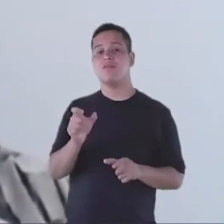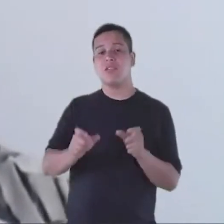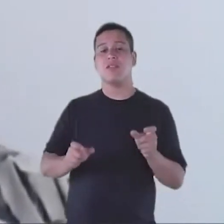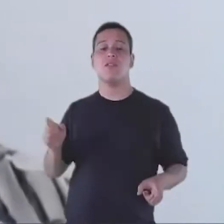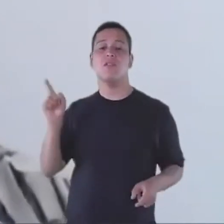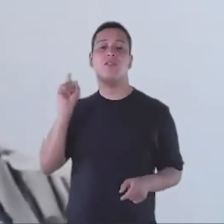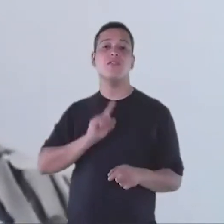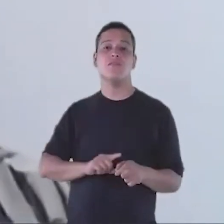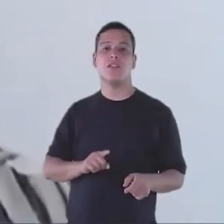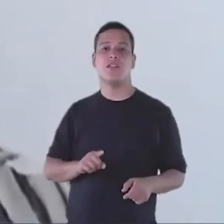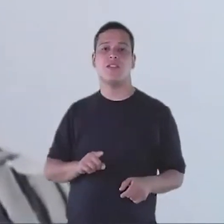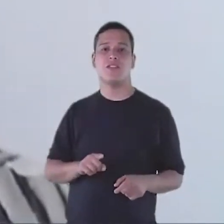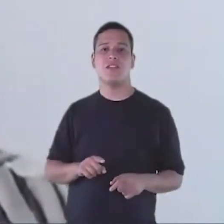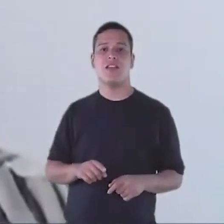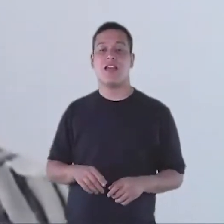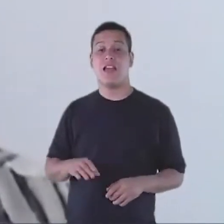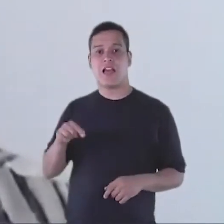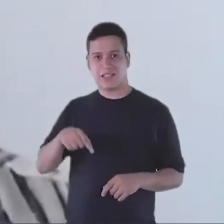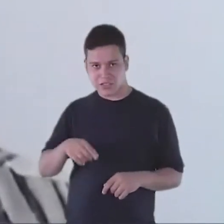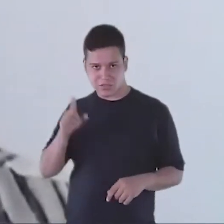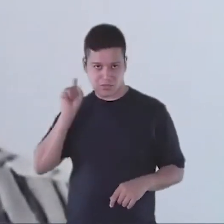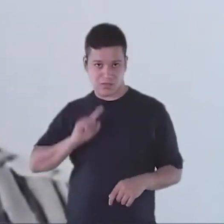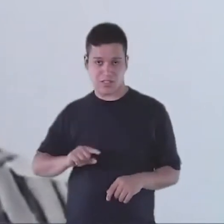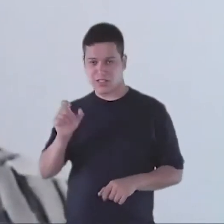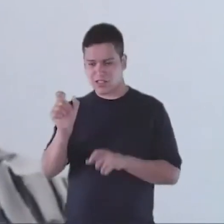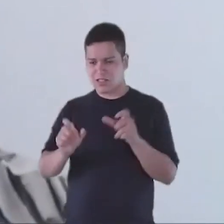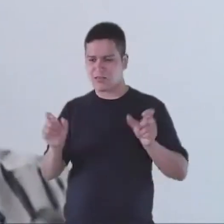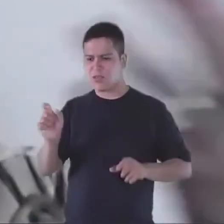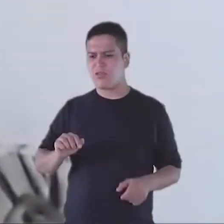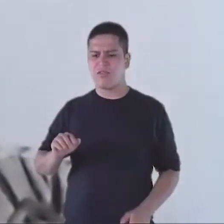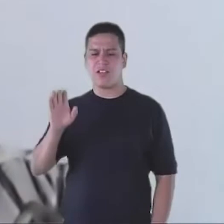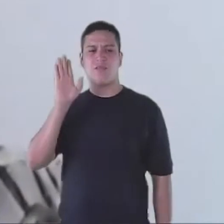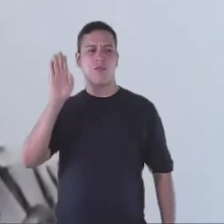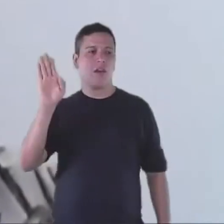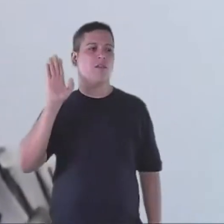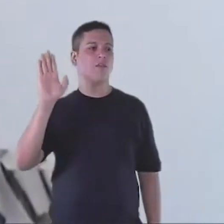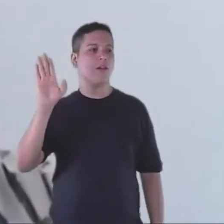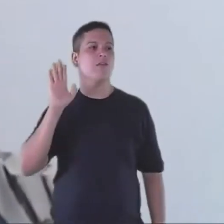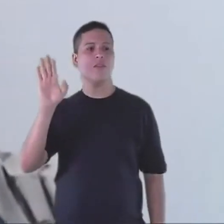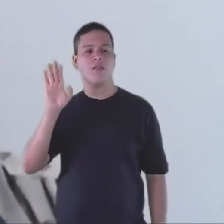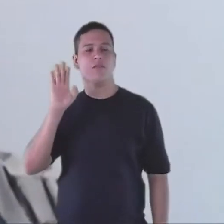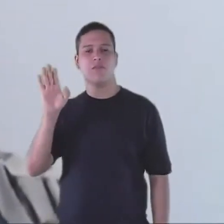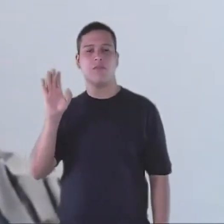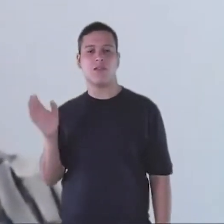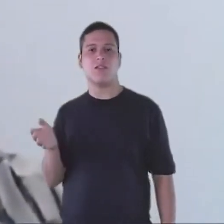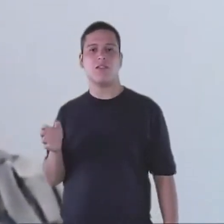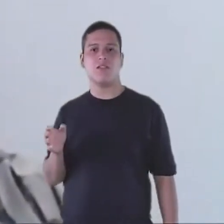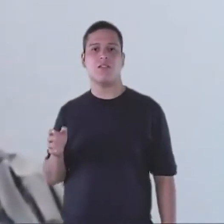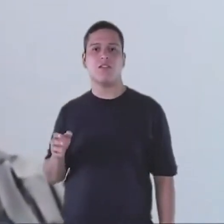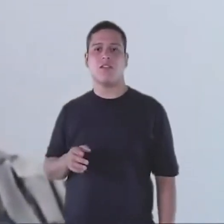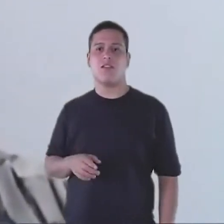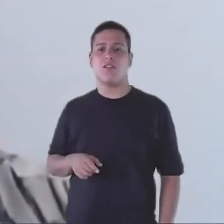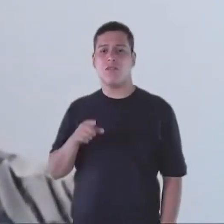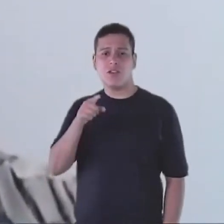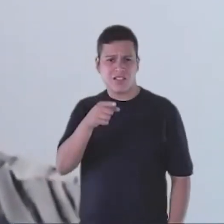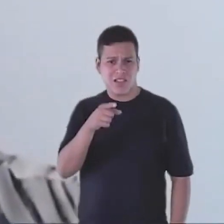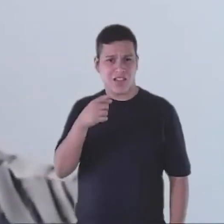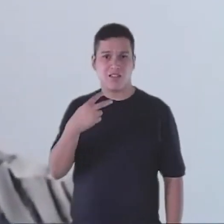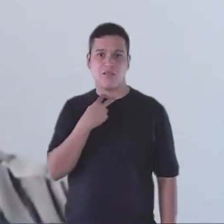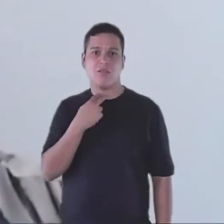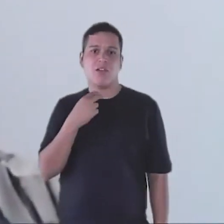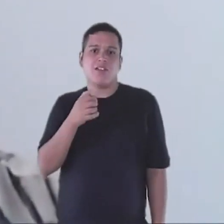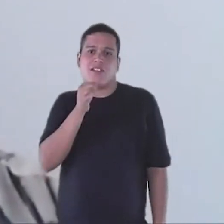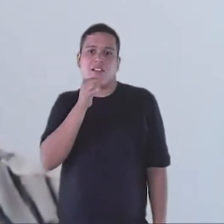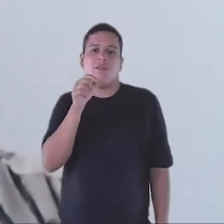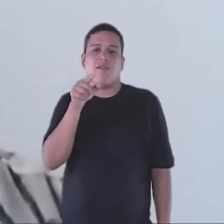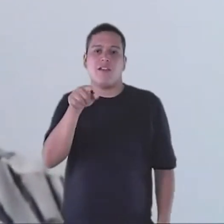O mineiro não promete pelo outro. Isso é uma das grandes dos grandes crimes que tu pode fazer. Tu nunca pode prometer pelo outro.